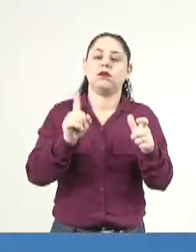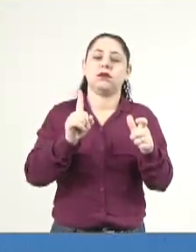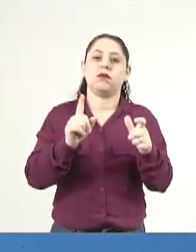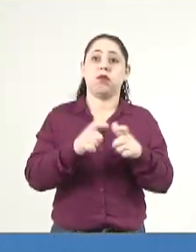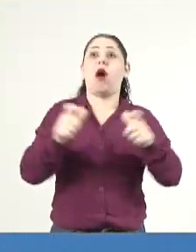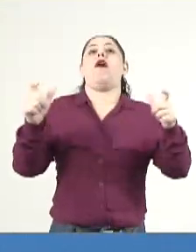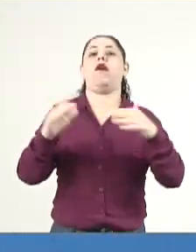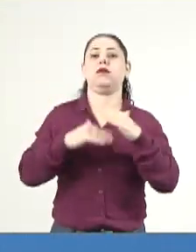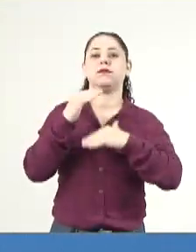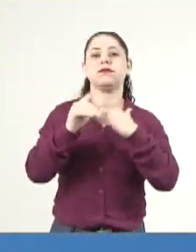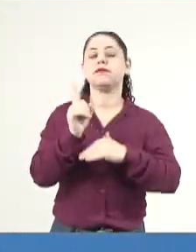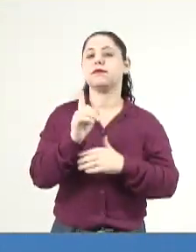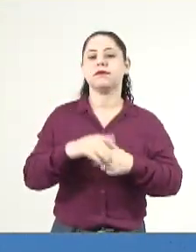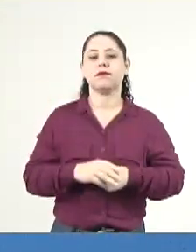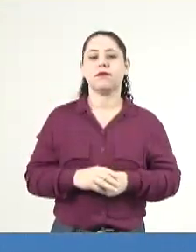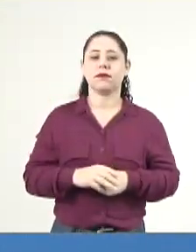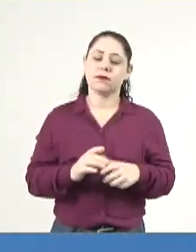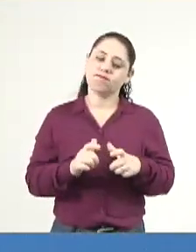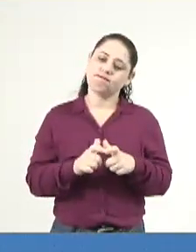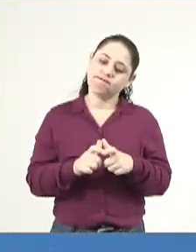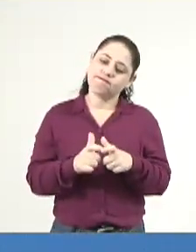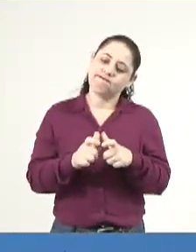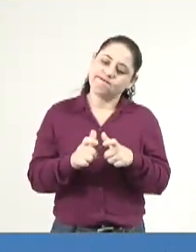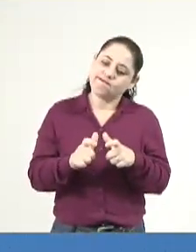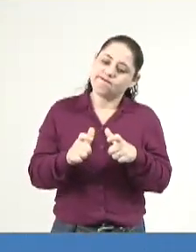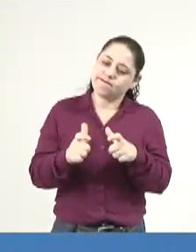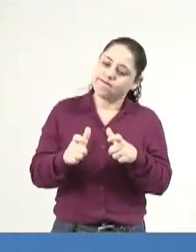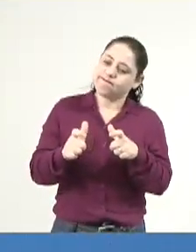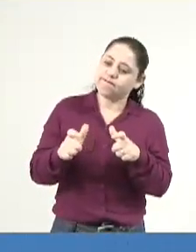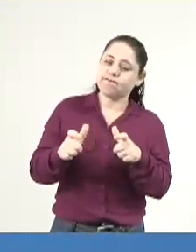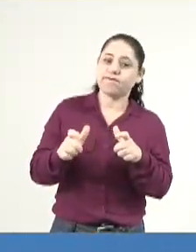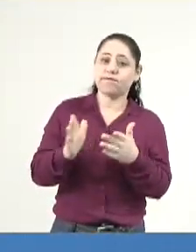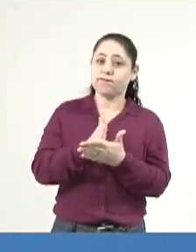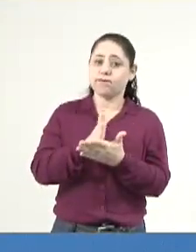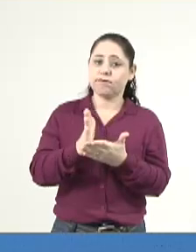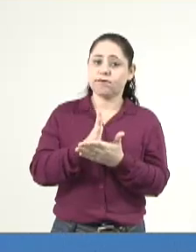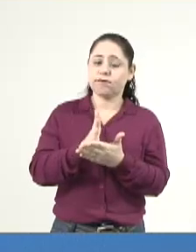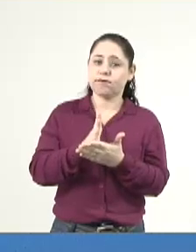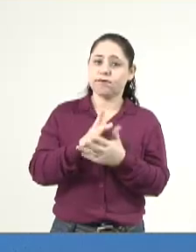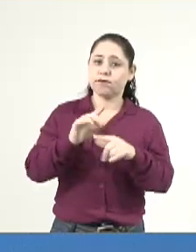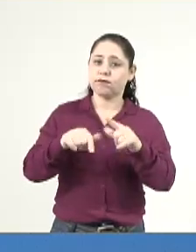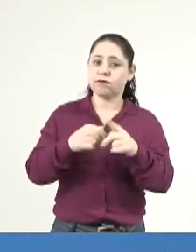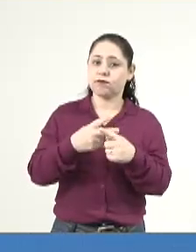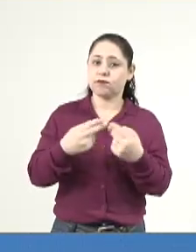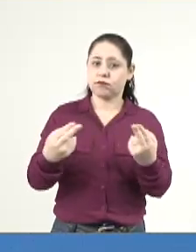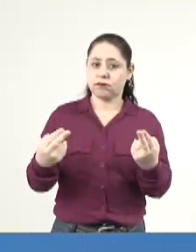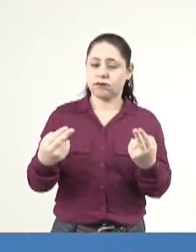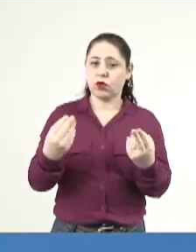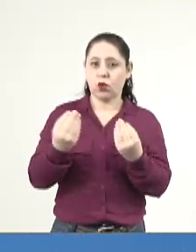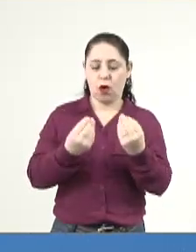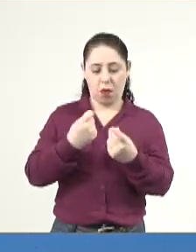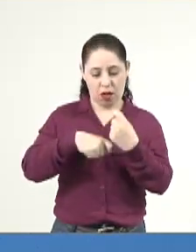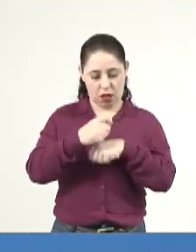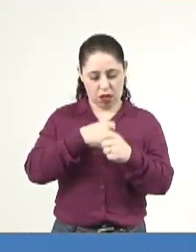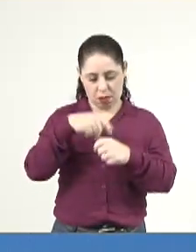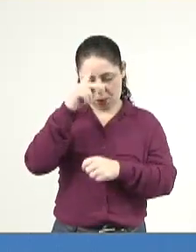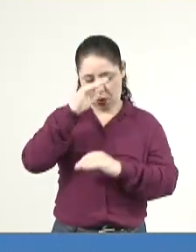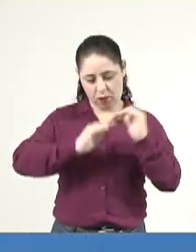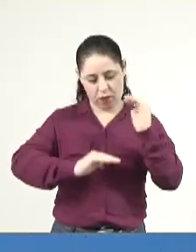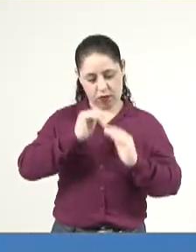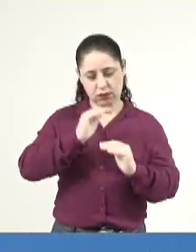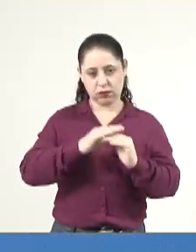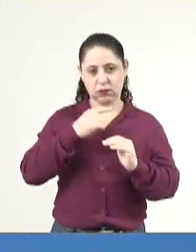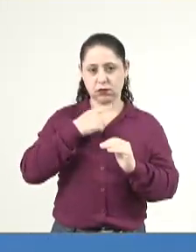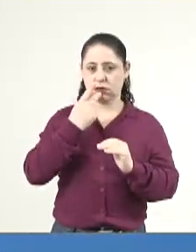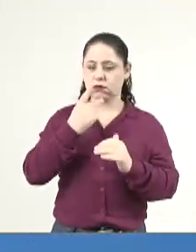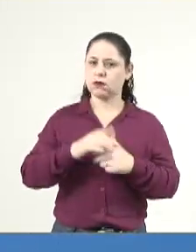grande aceleração, é um crescimento moderado da economia brasileira. Algumas coisas me chamam a atenção como economista e eu confesso que